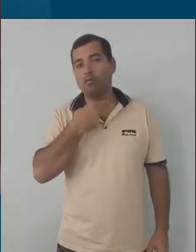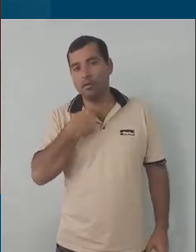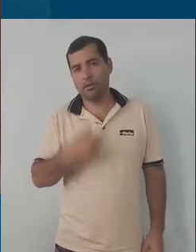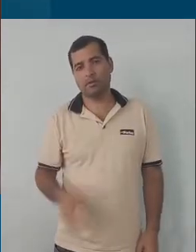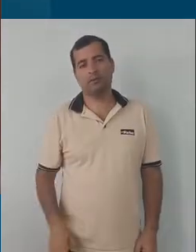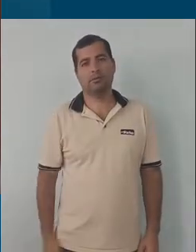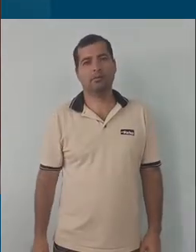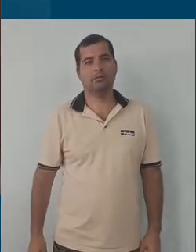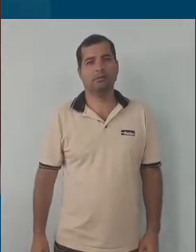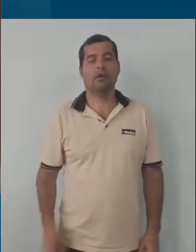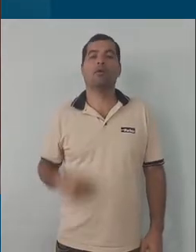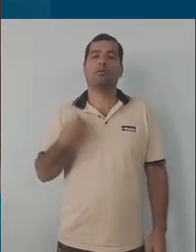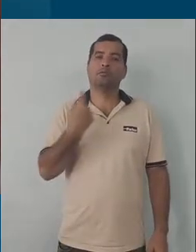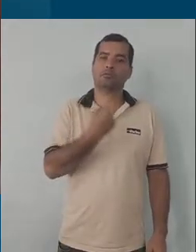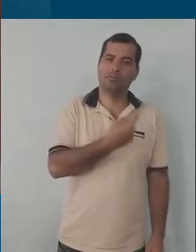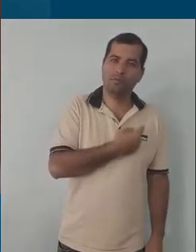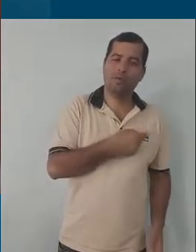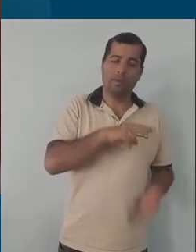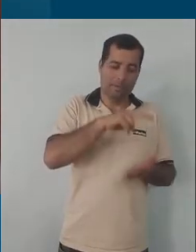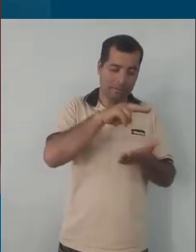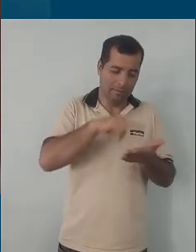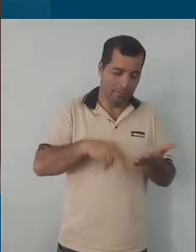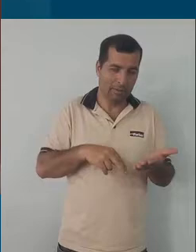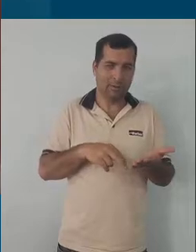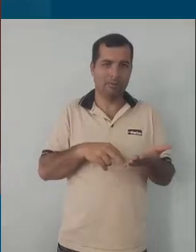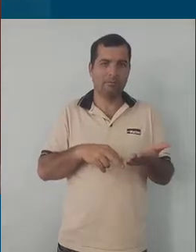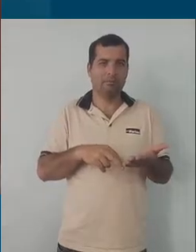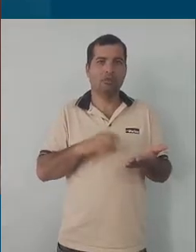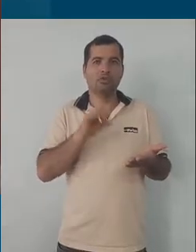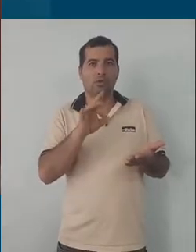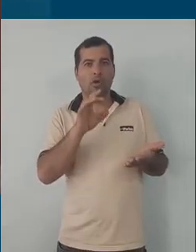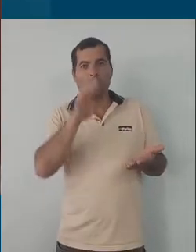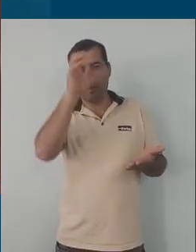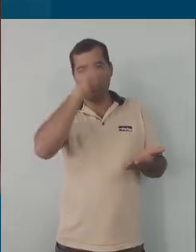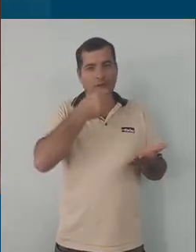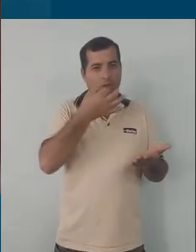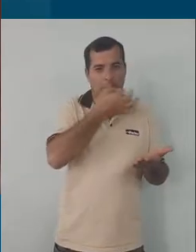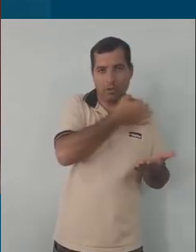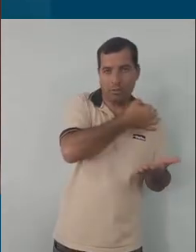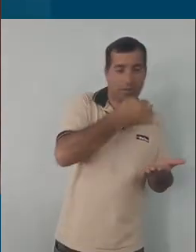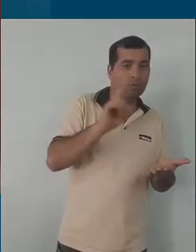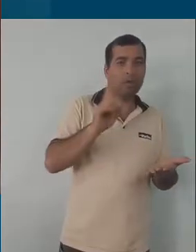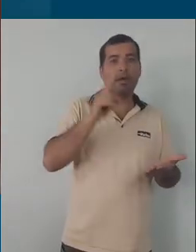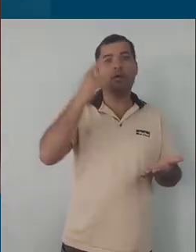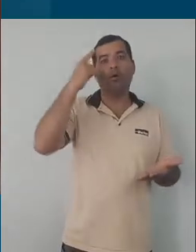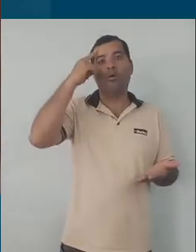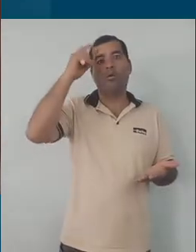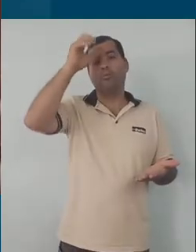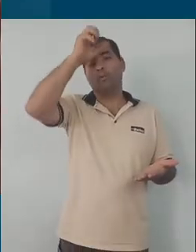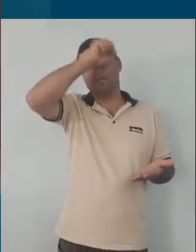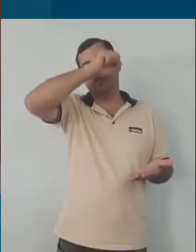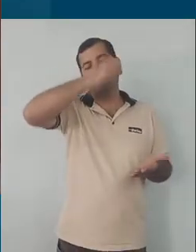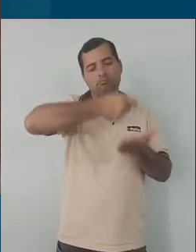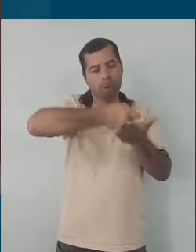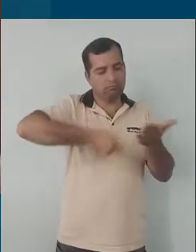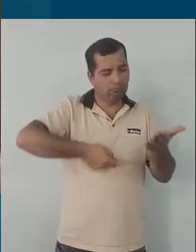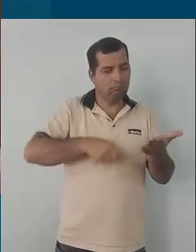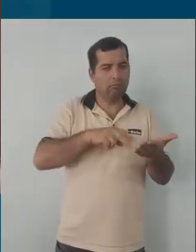a gente vai lendo, não para aprender a oralizar, mas para compreender o texto que está sendo lido.